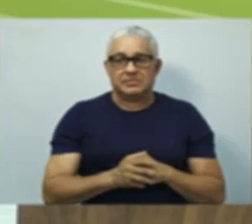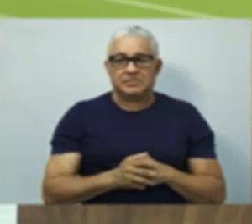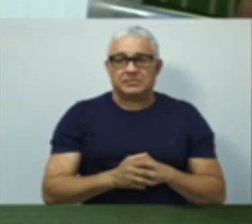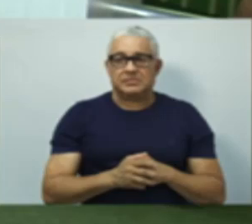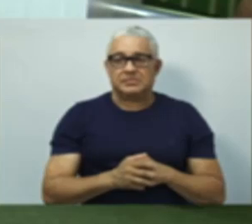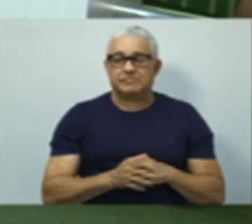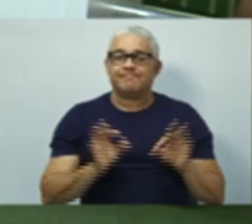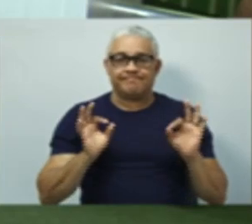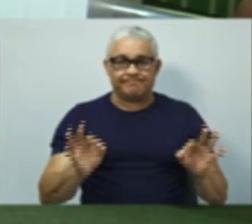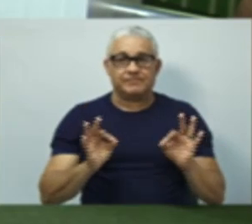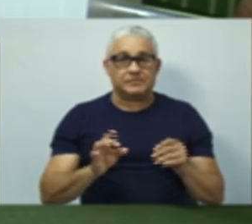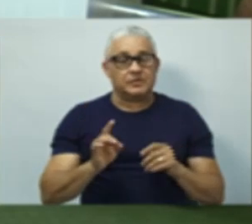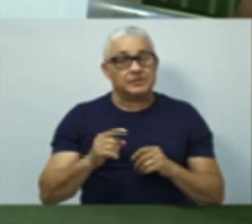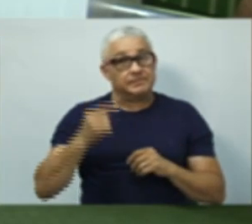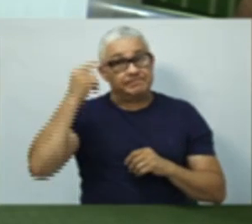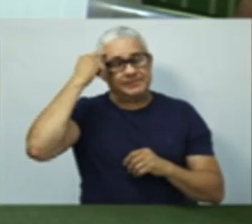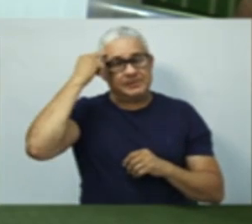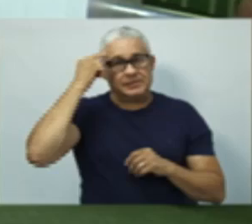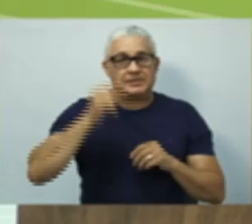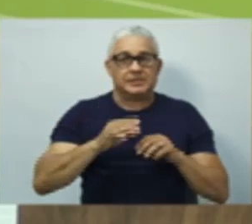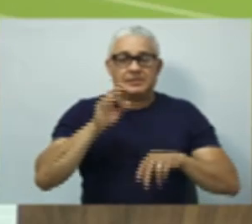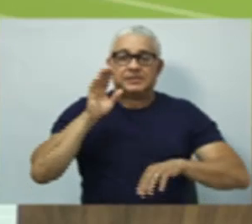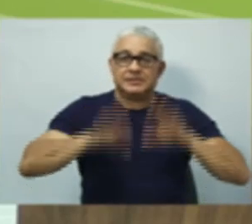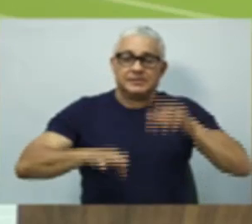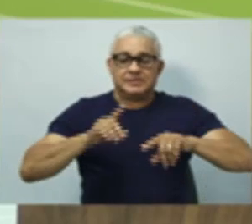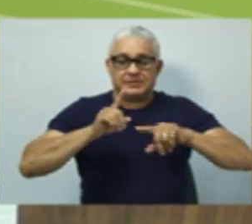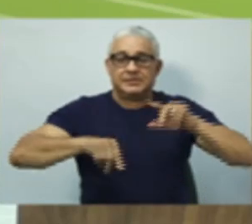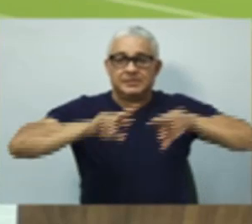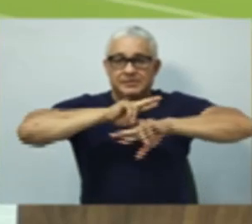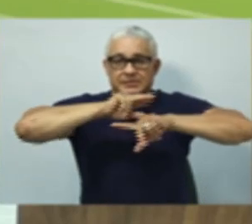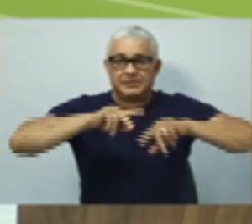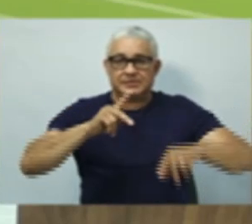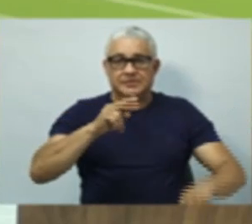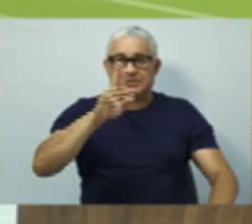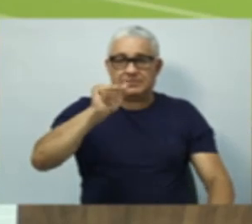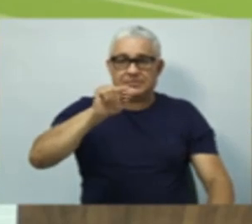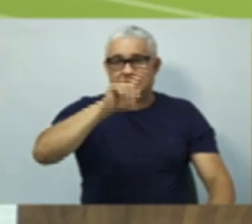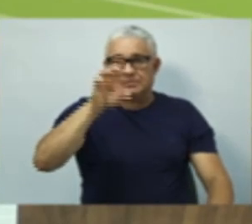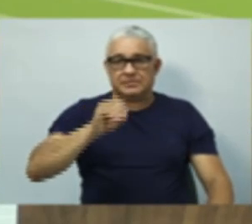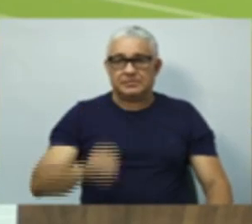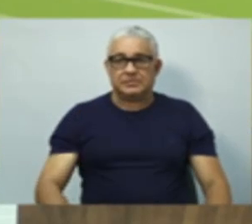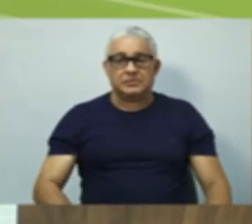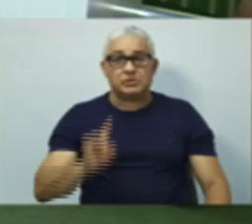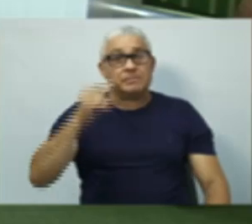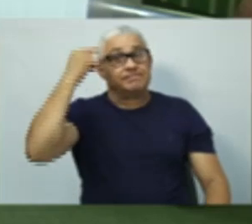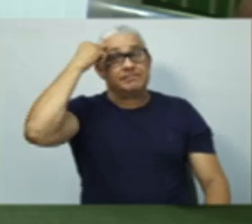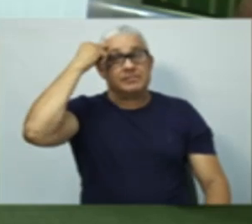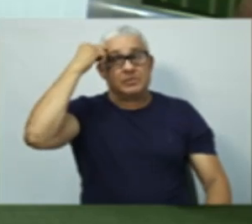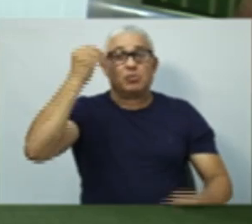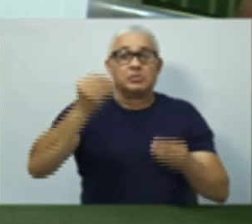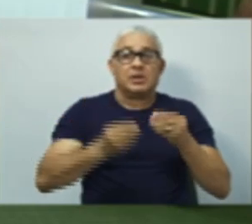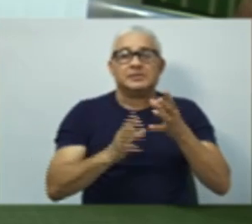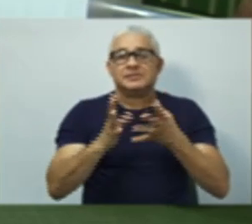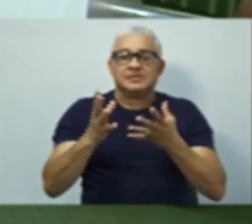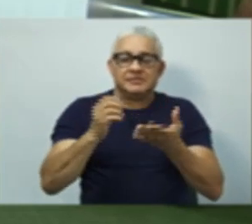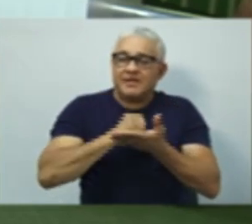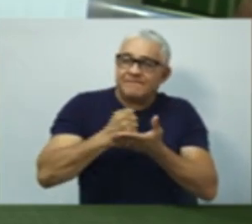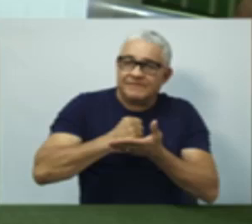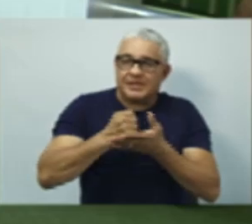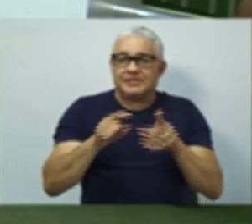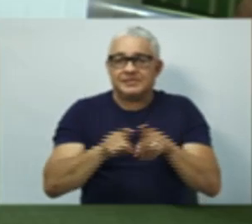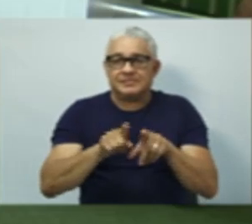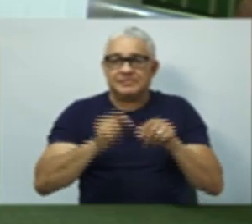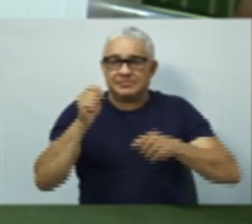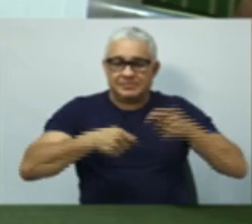gente? Exatamente. É só uma noção. Às vezes o material fala de prazo, mas é só uma noção para a gente saber o rumo que vai tomar. E até para